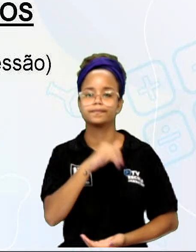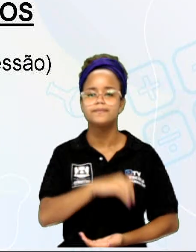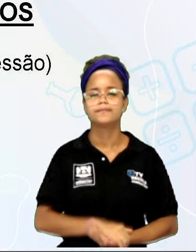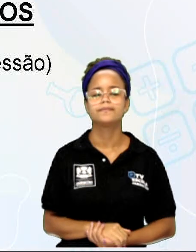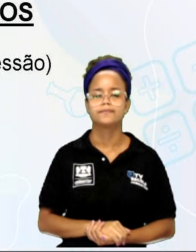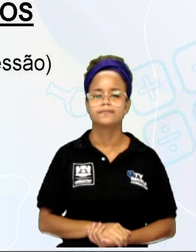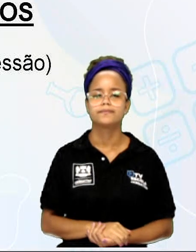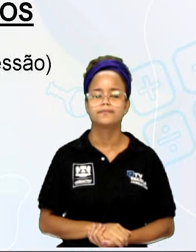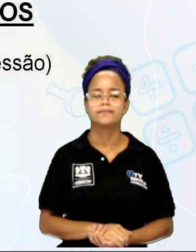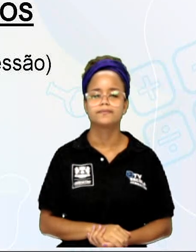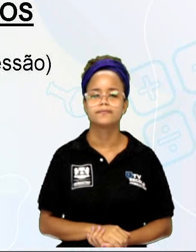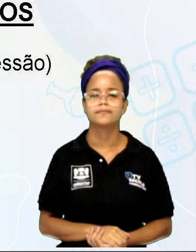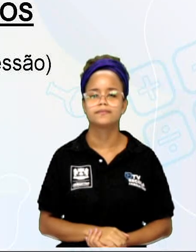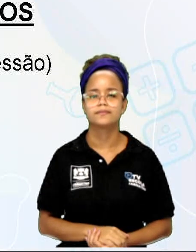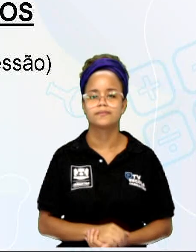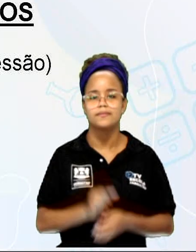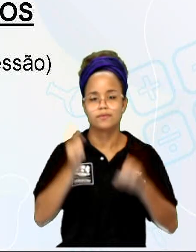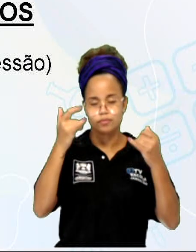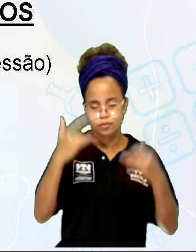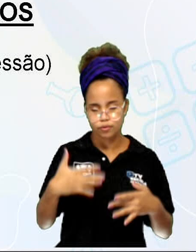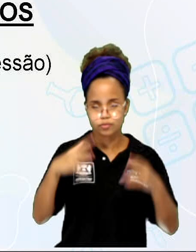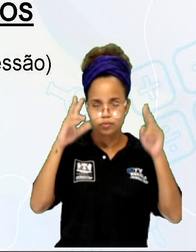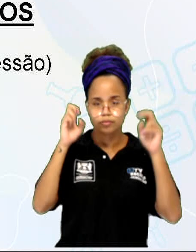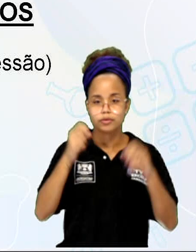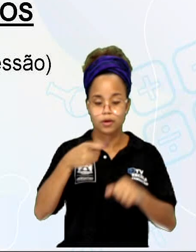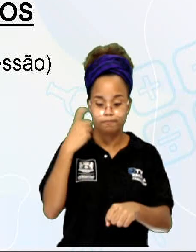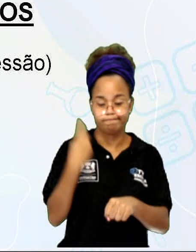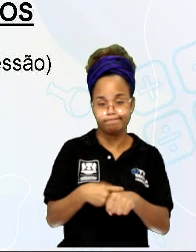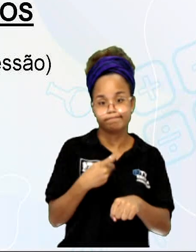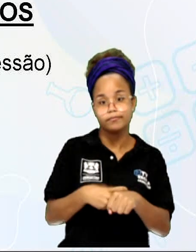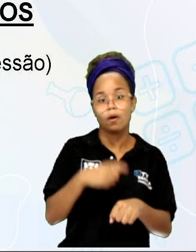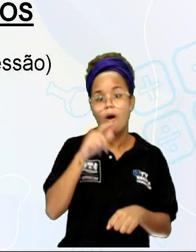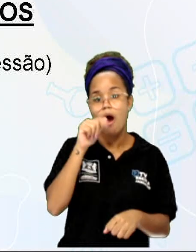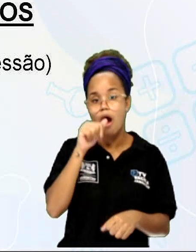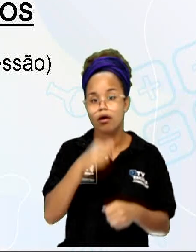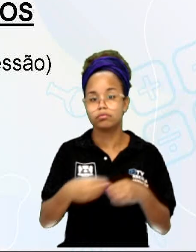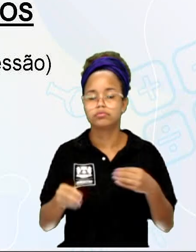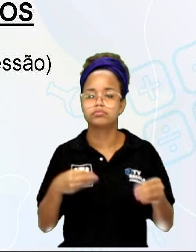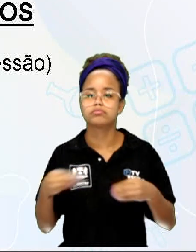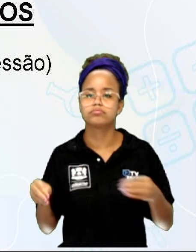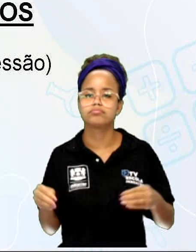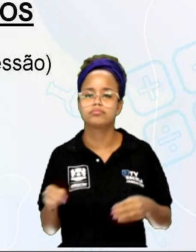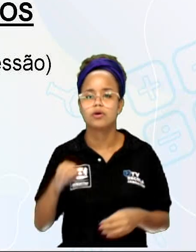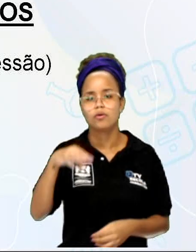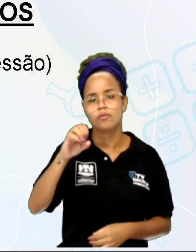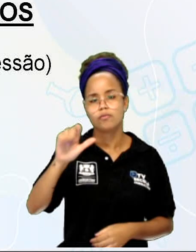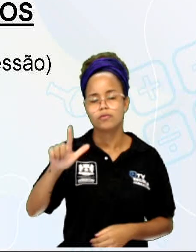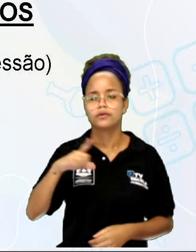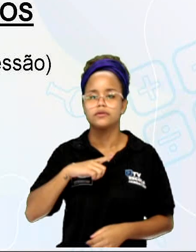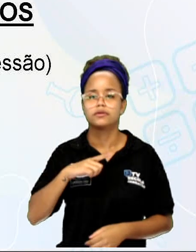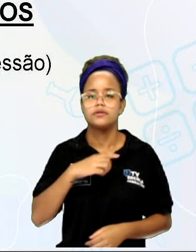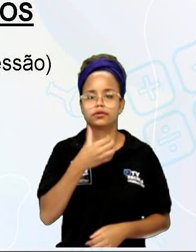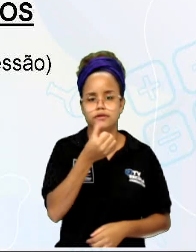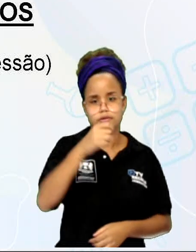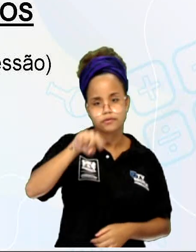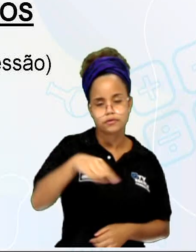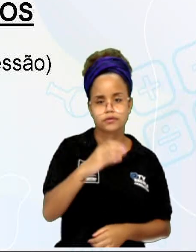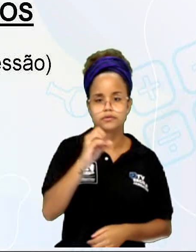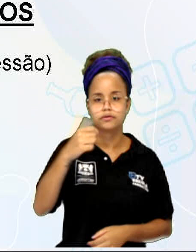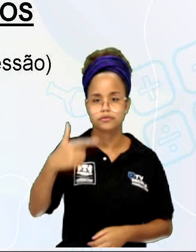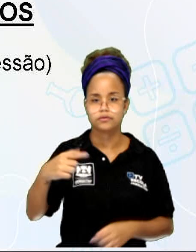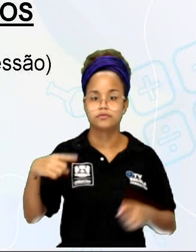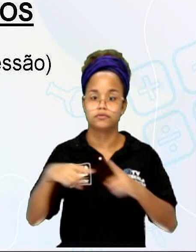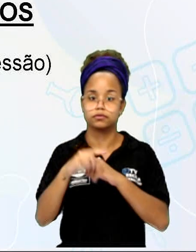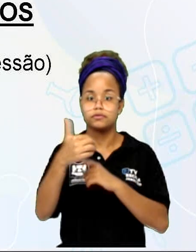A gente falou de líquidos e sólidos, certo? Aquele mol que tem 6,02 vezes 10 elevado a